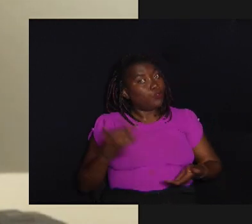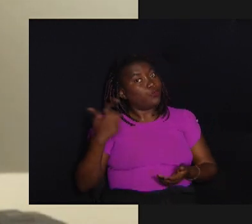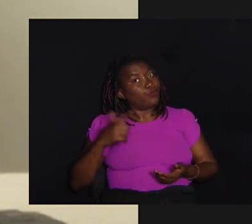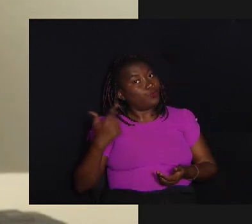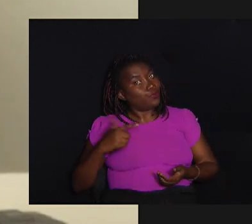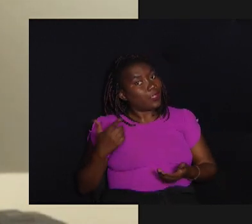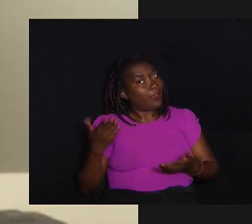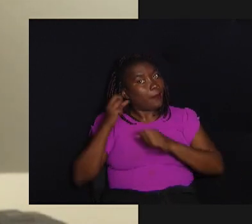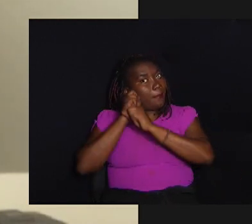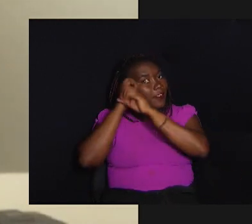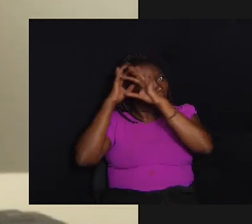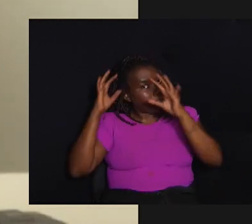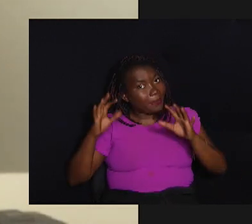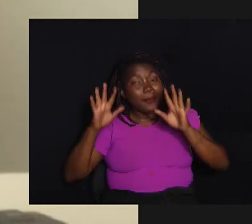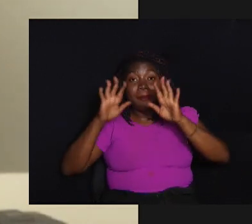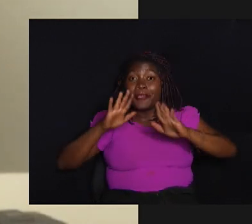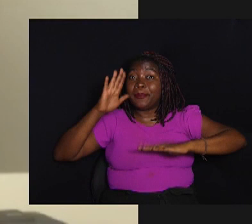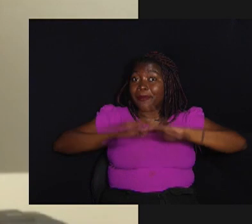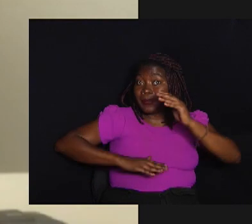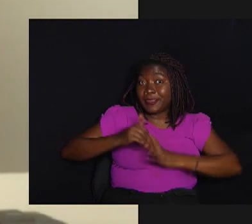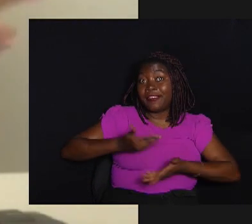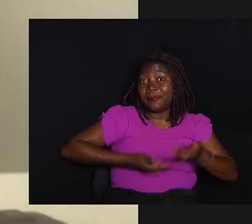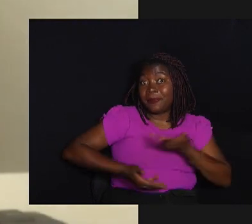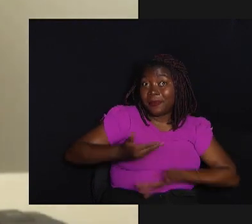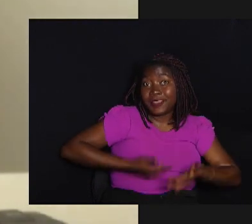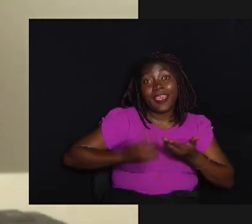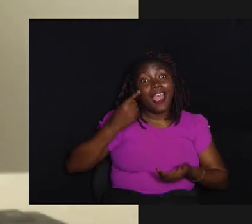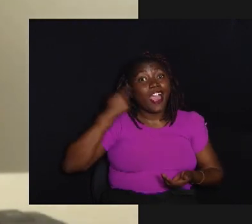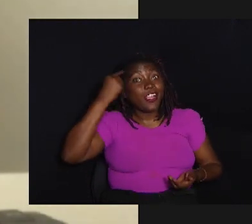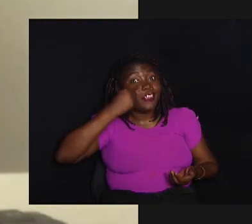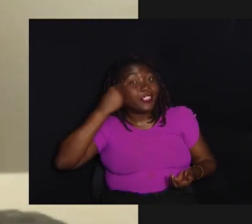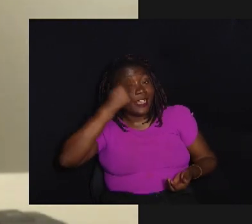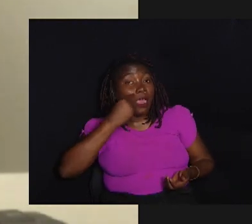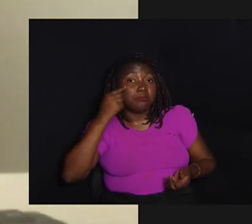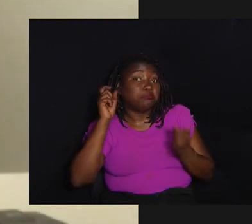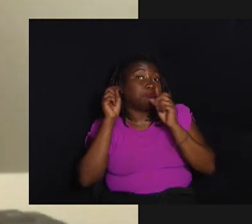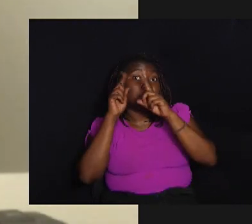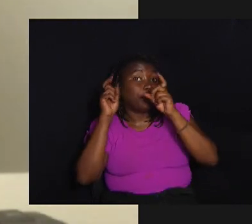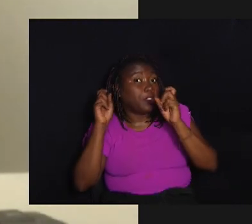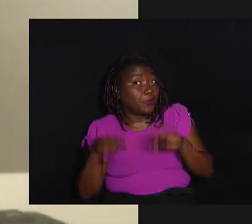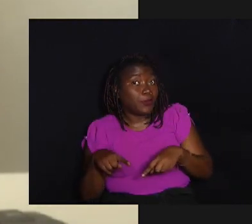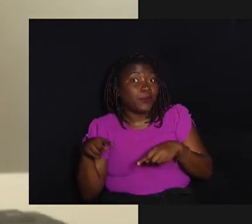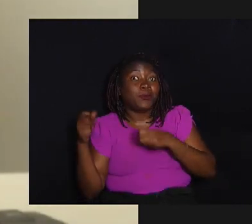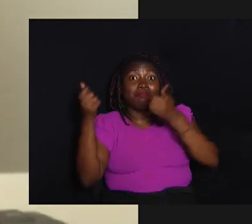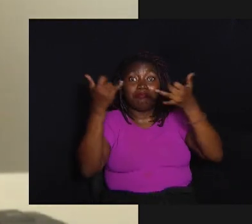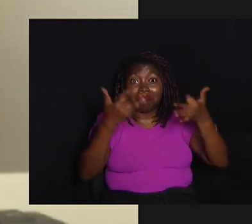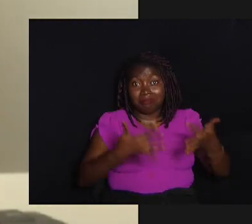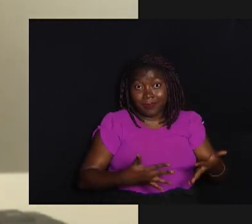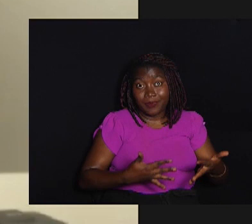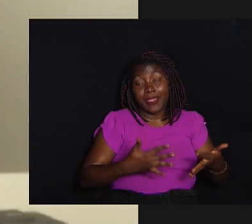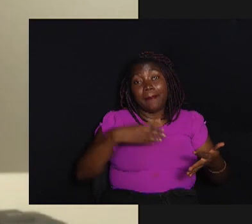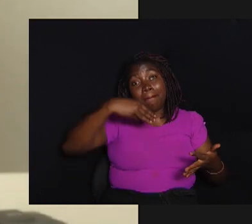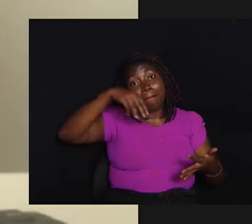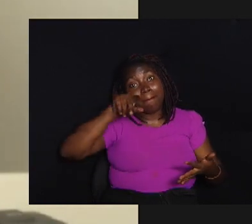essa previsão, mas os profissionais envolvidos, né, os advogados que porventura deram causa a uma alienação, Ministério Público, se